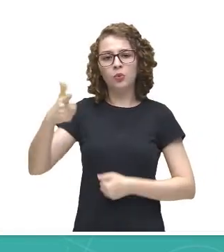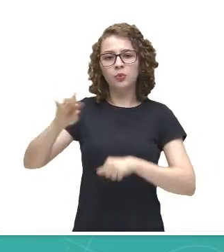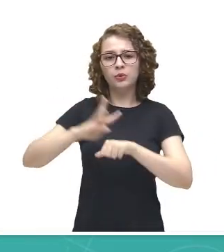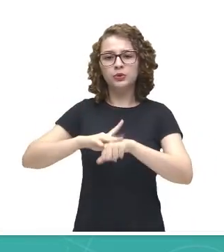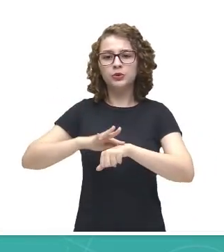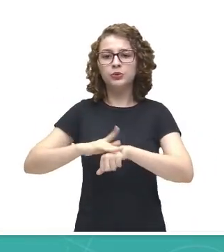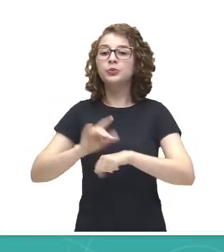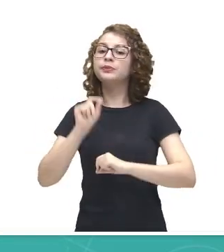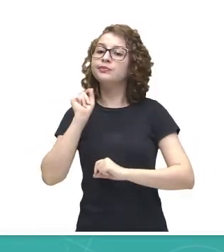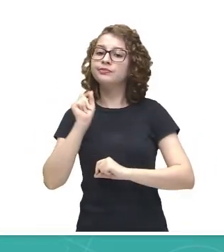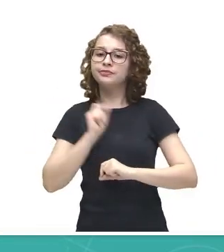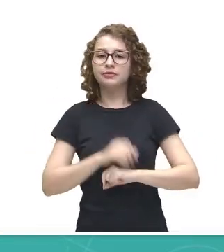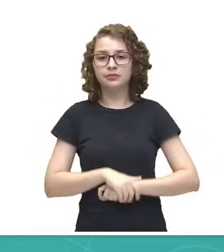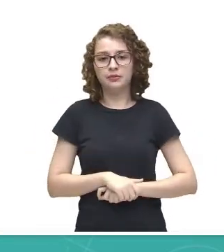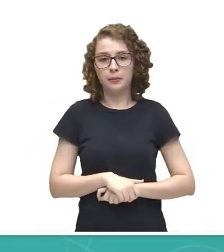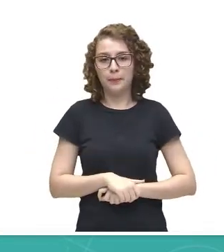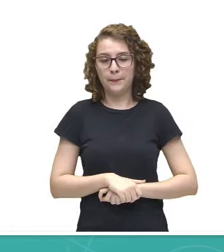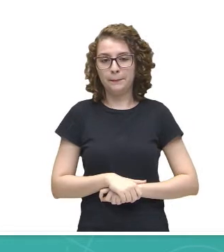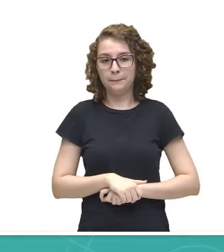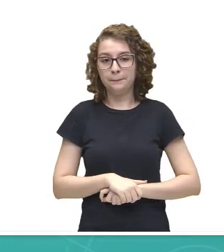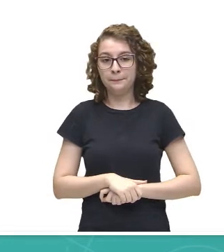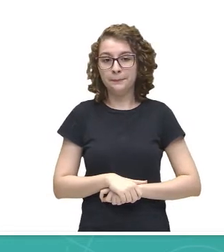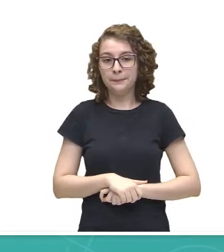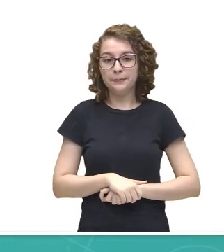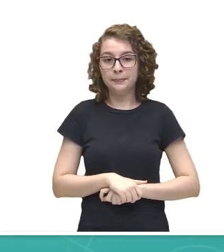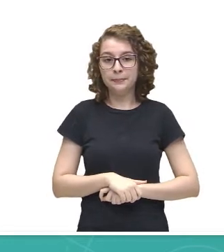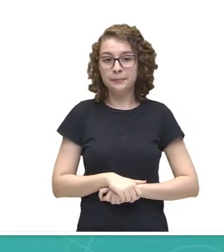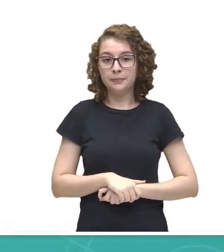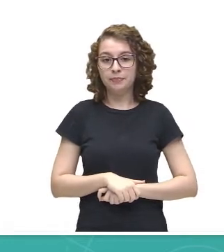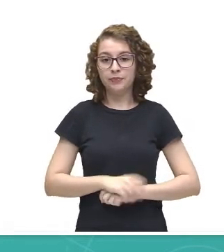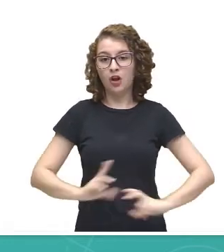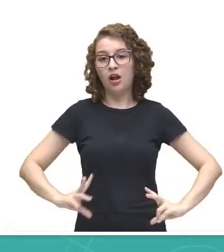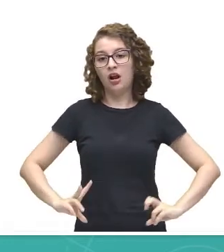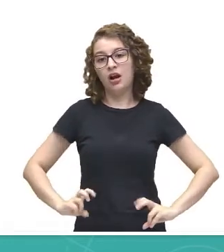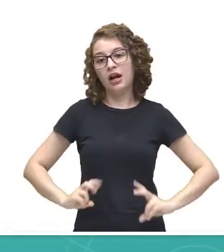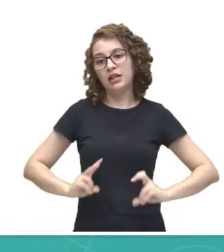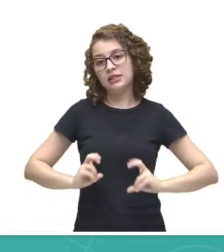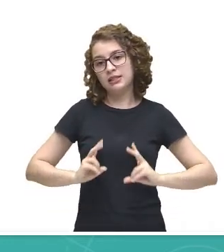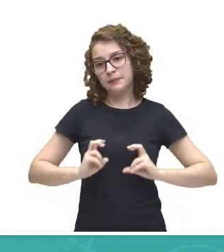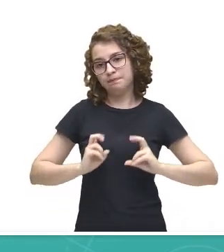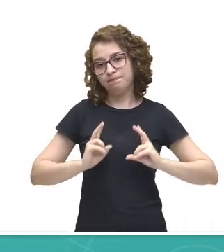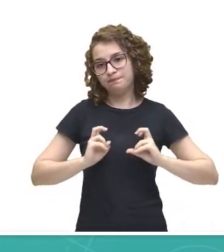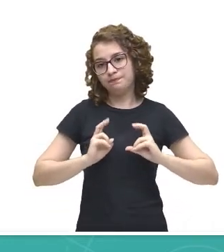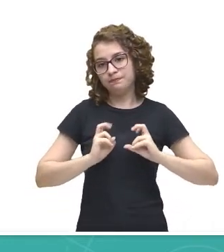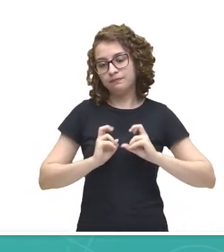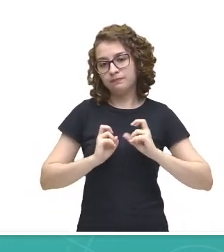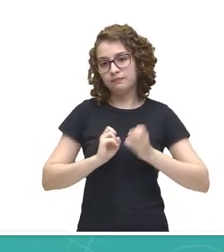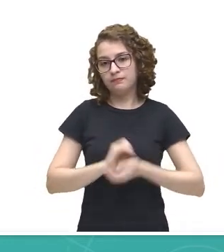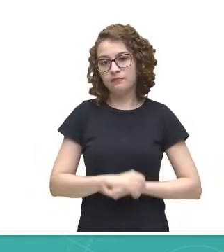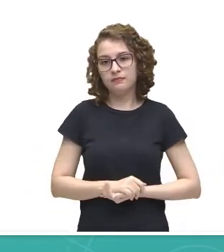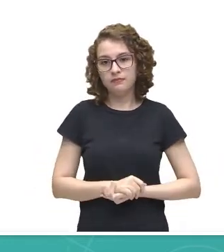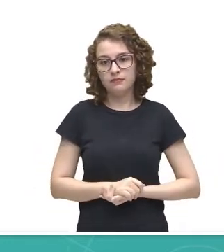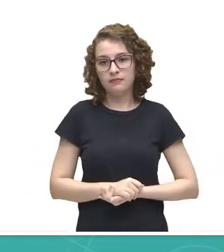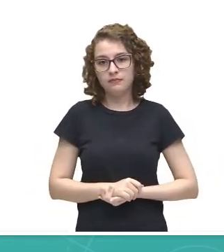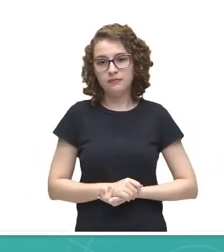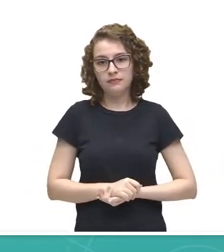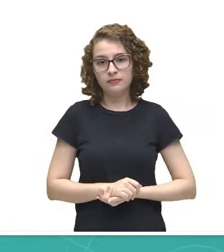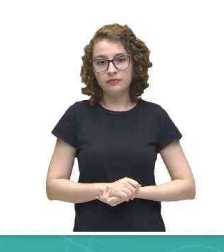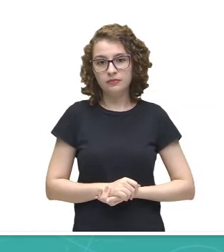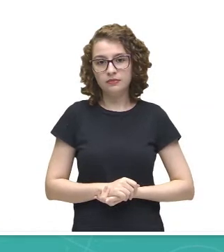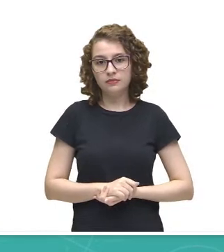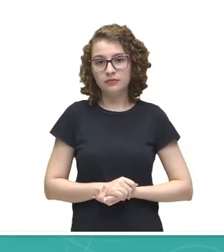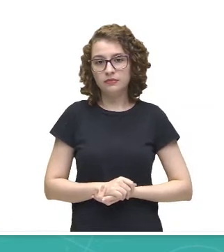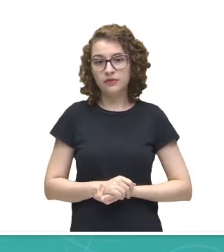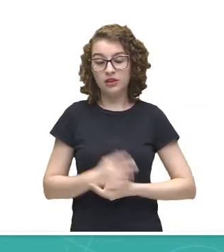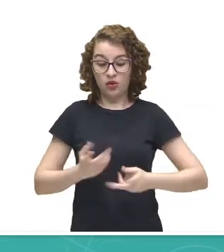uma outra que é vamos lá. O câncer, como eu falei para vocês, ele